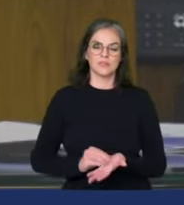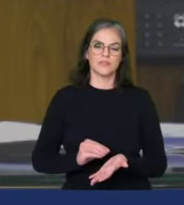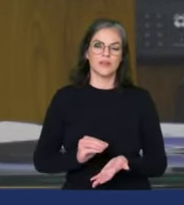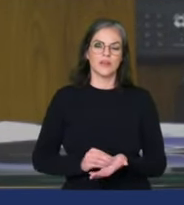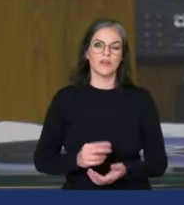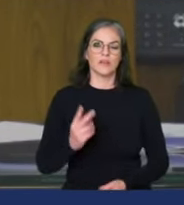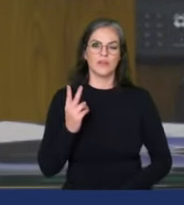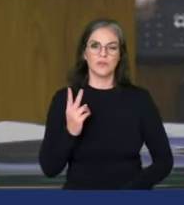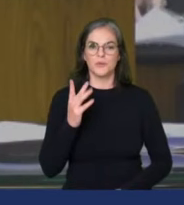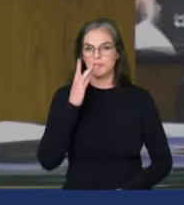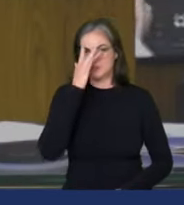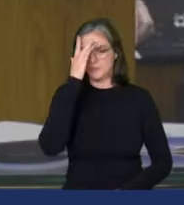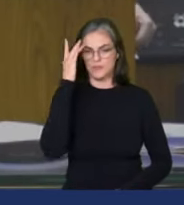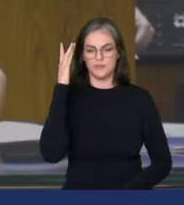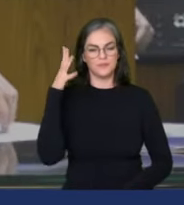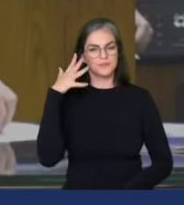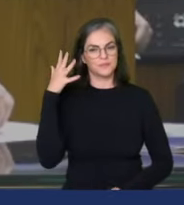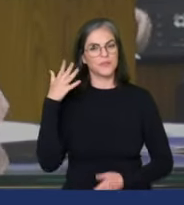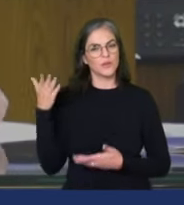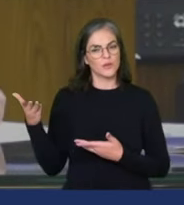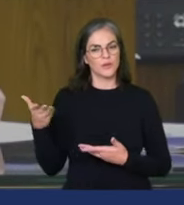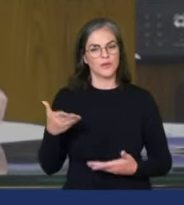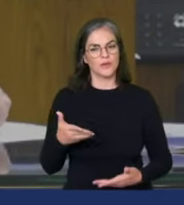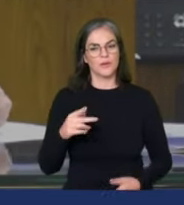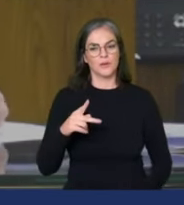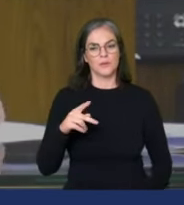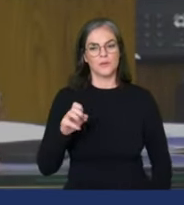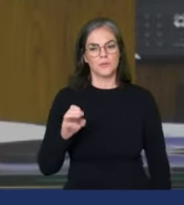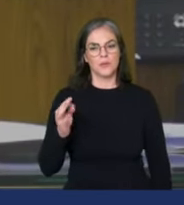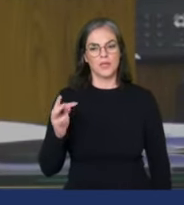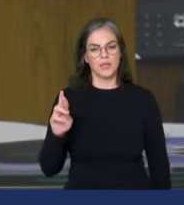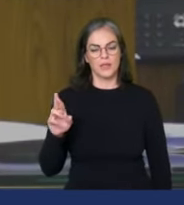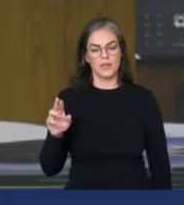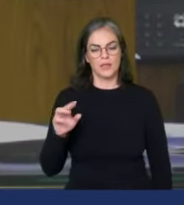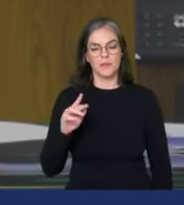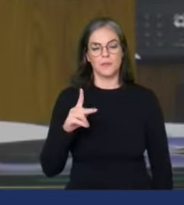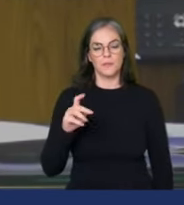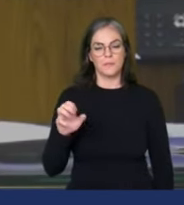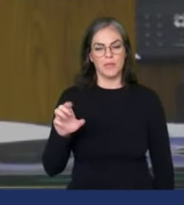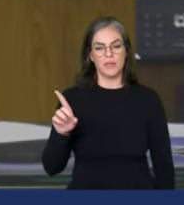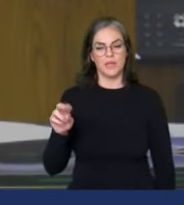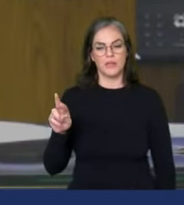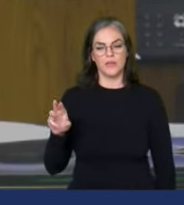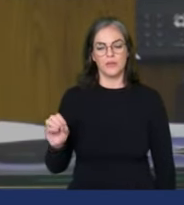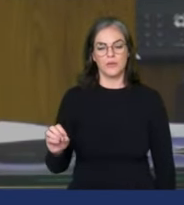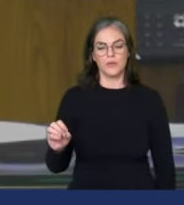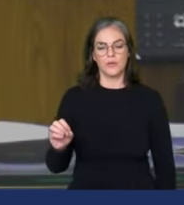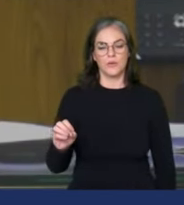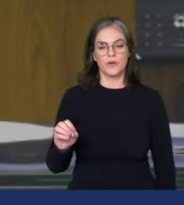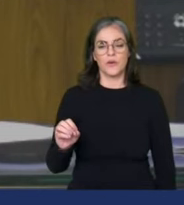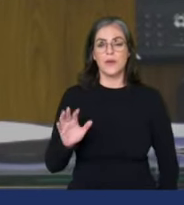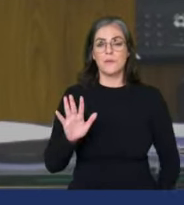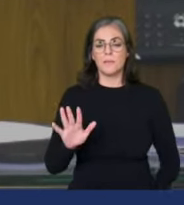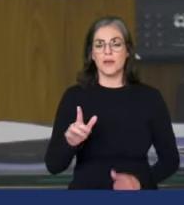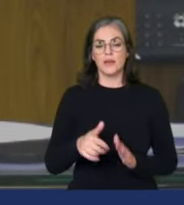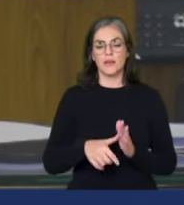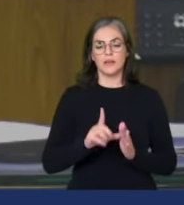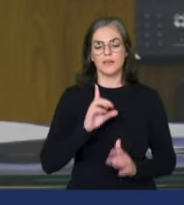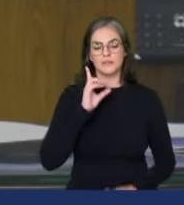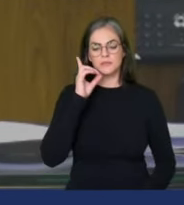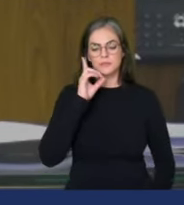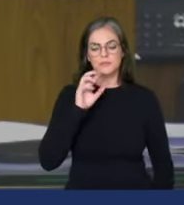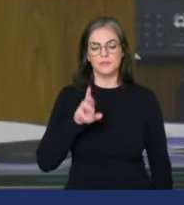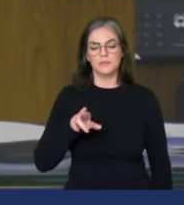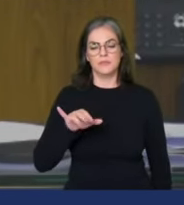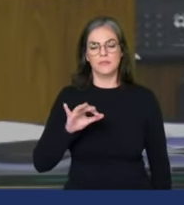convidados, que é o Pedro Garrida e Maria Lúcia Fatorelli, mas vamos ouvir aqui, decaladamente, o deputado Ricardo Silva, por